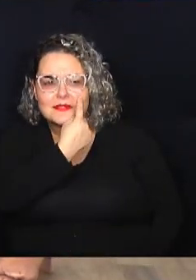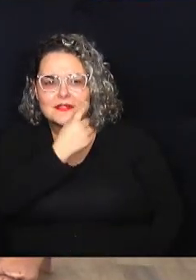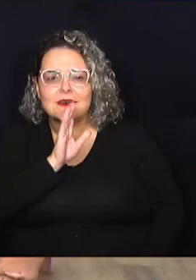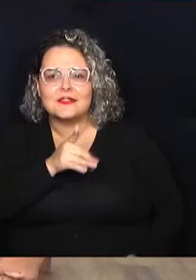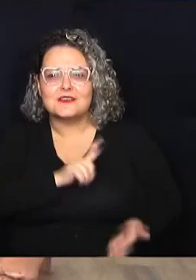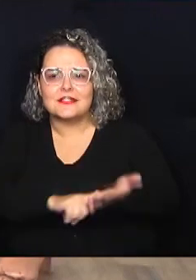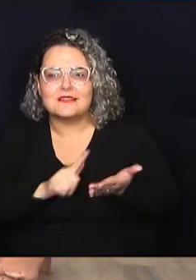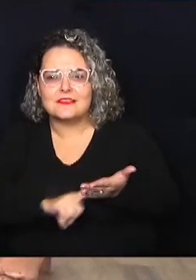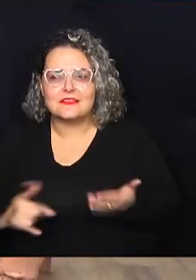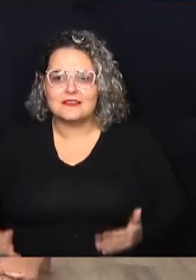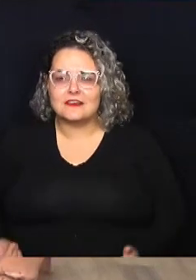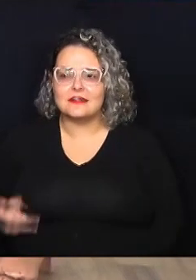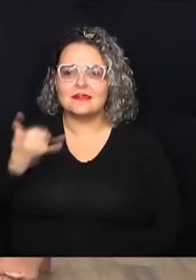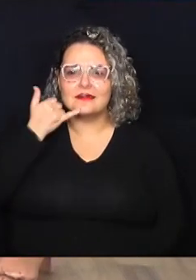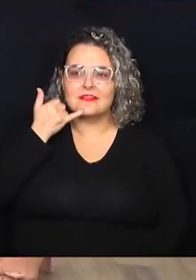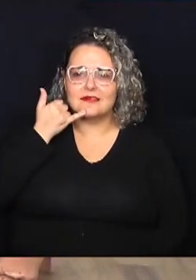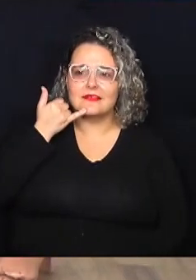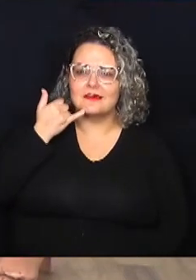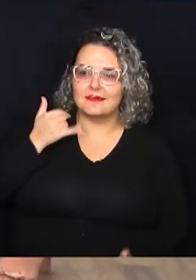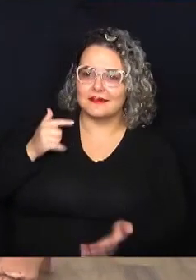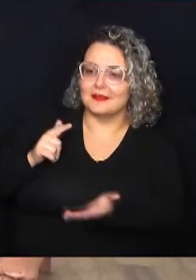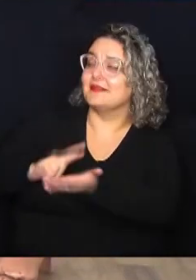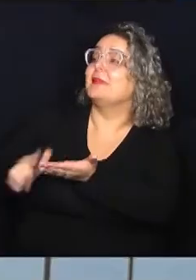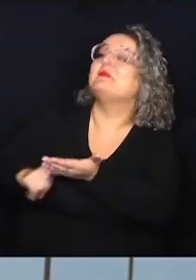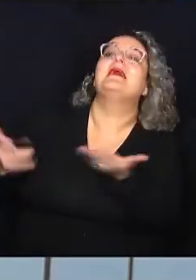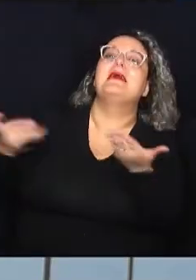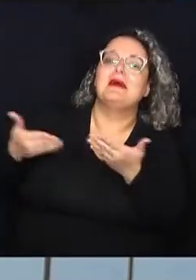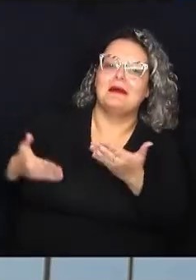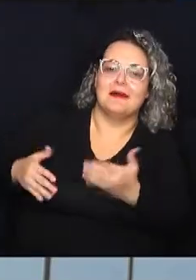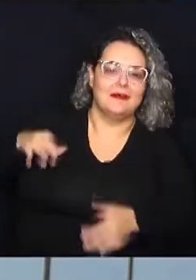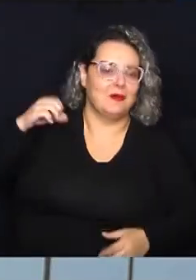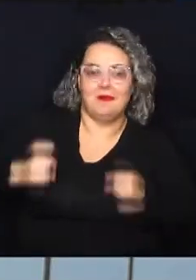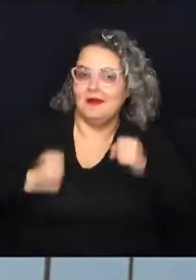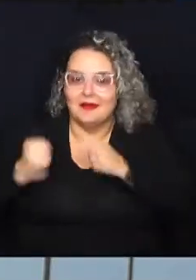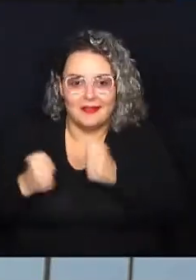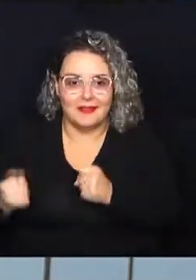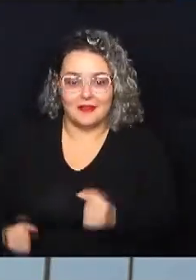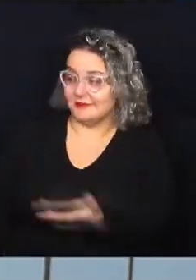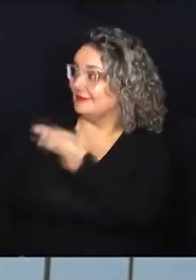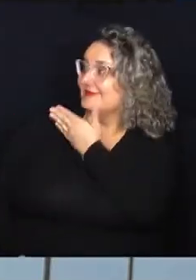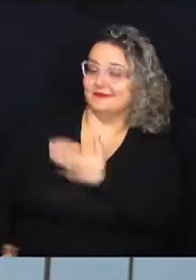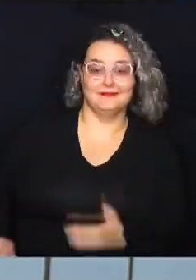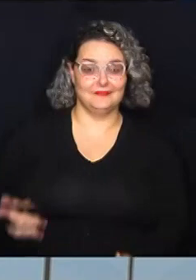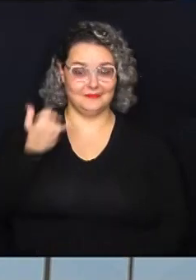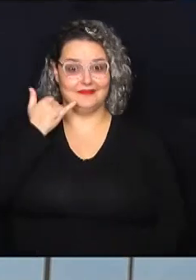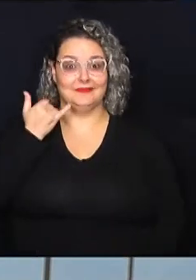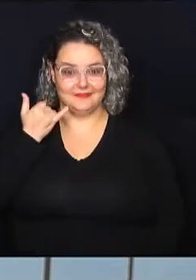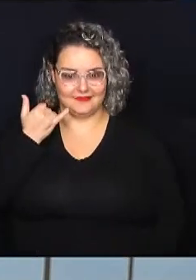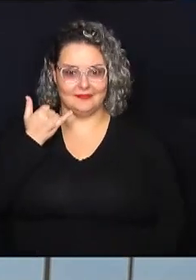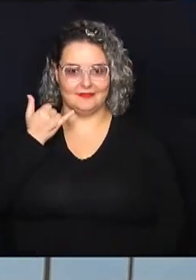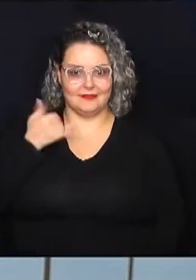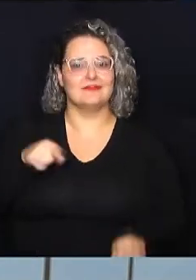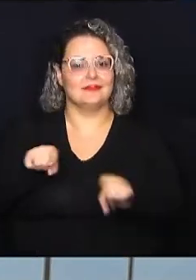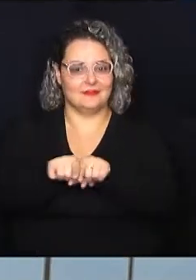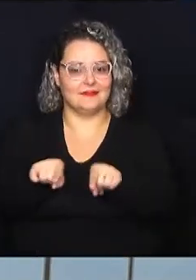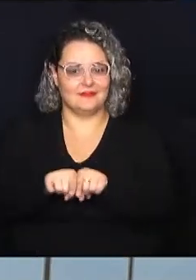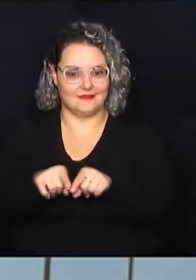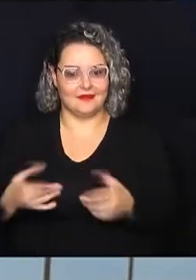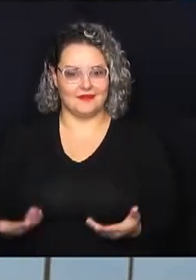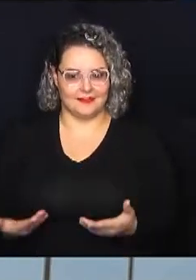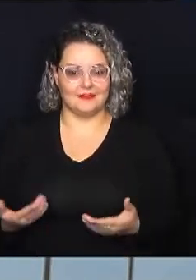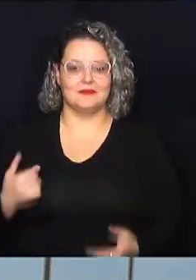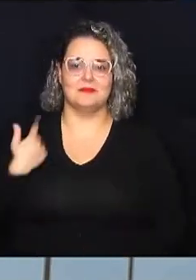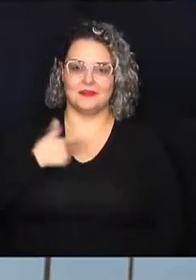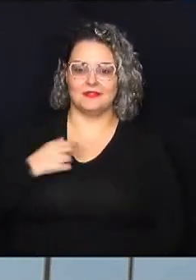higienizou o seu celular higienizei agora sai correndo gente ó tô com celular aqui na mão que ele fica também aqui para